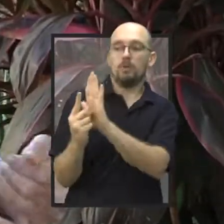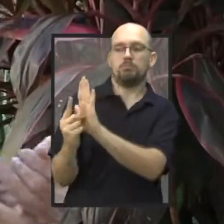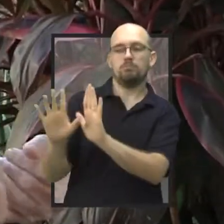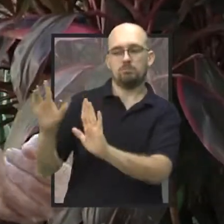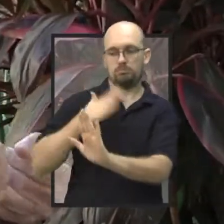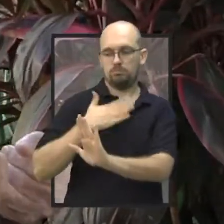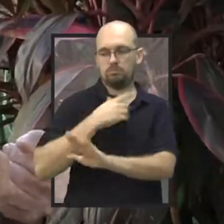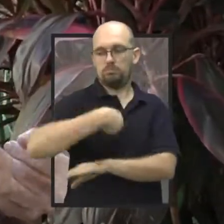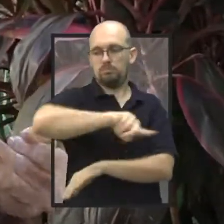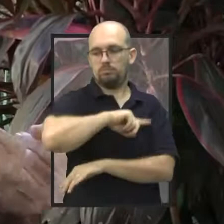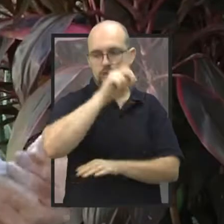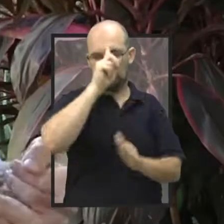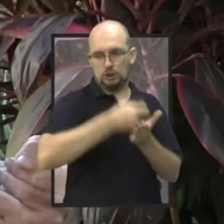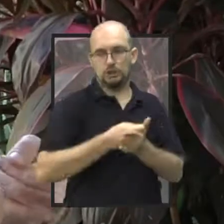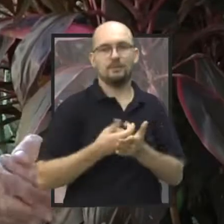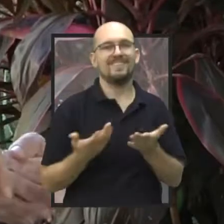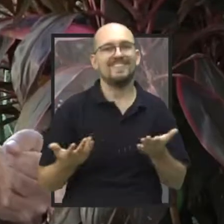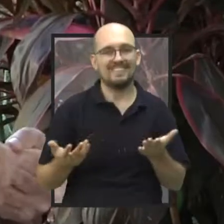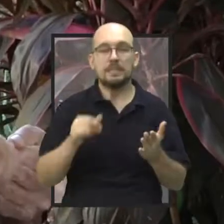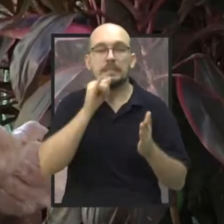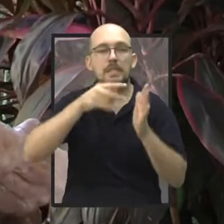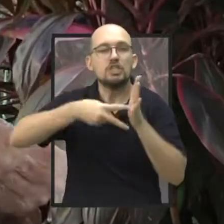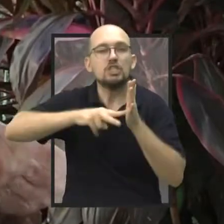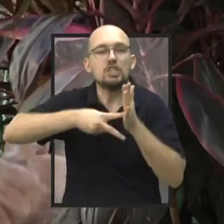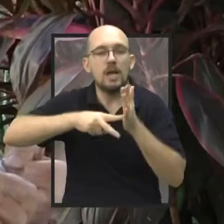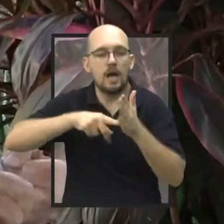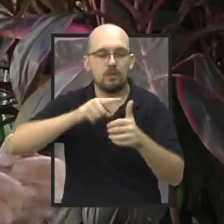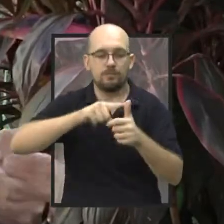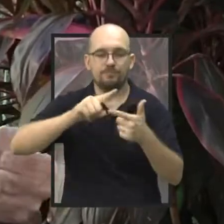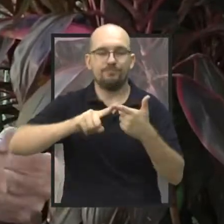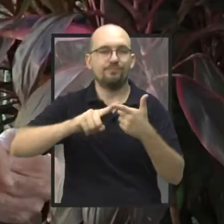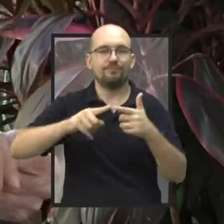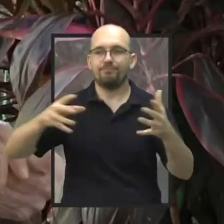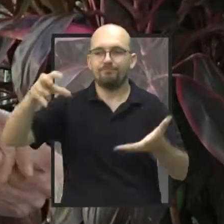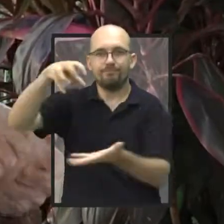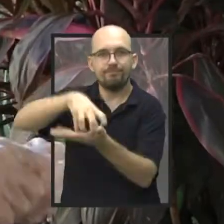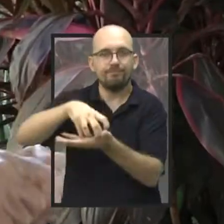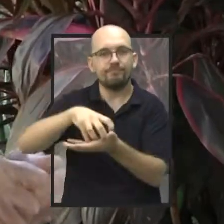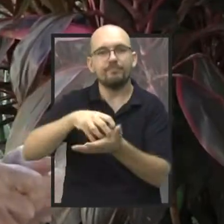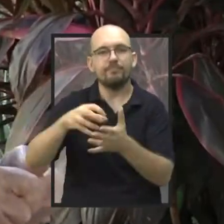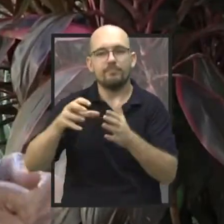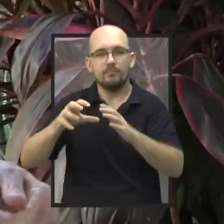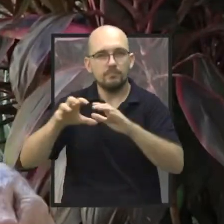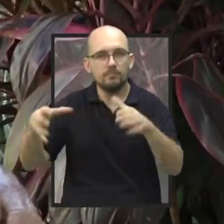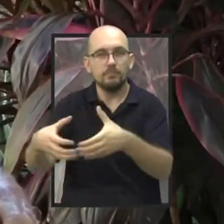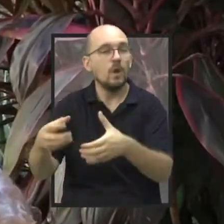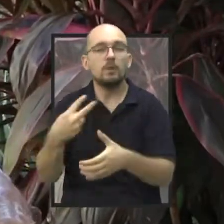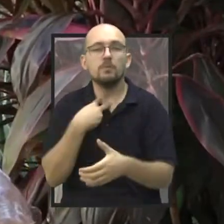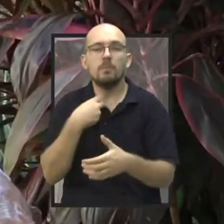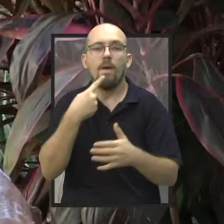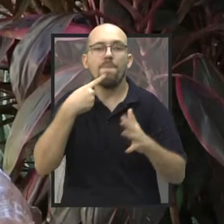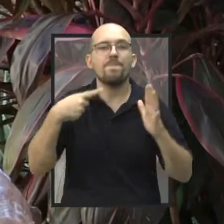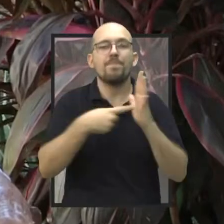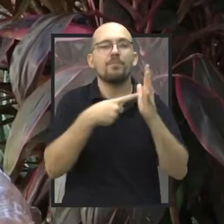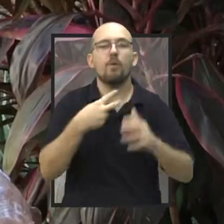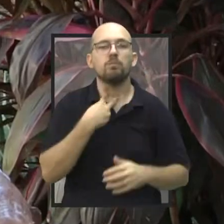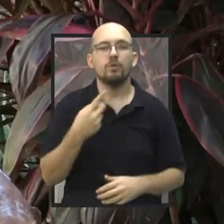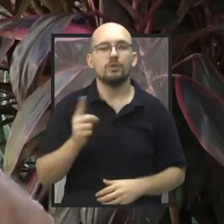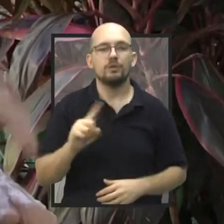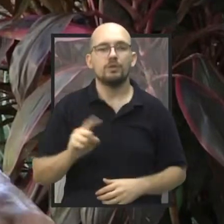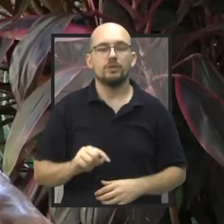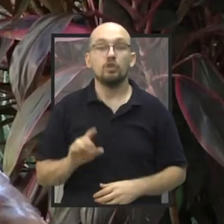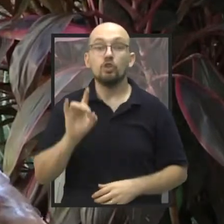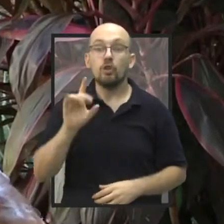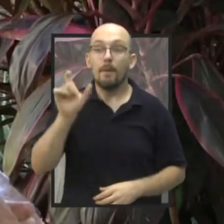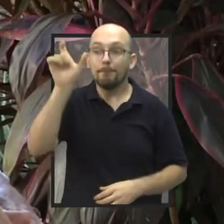O sindicato, a entidade de classe, uma corporação, não pode apresentar denúncia.